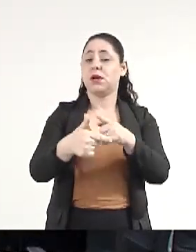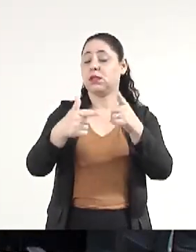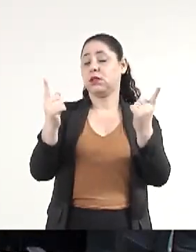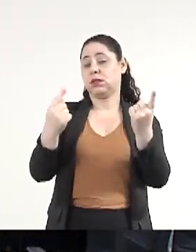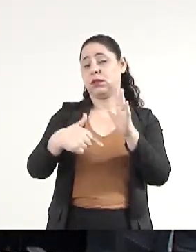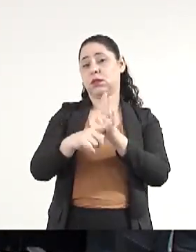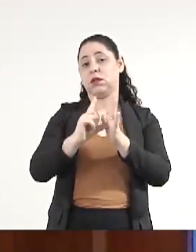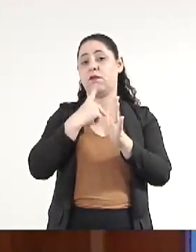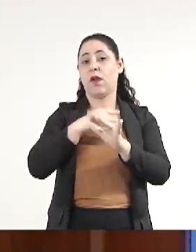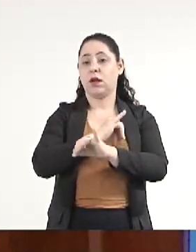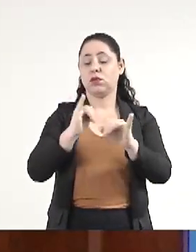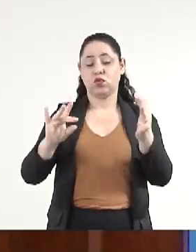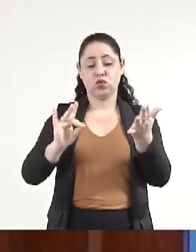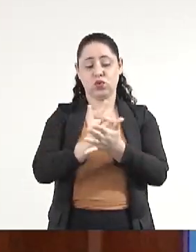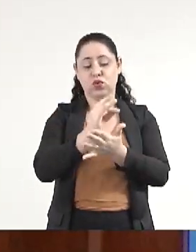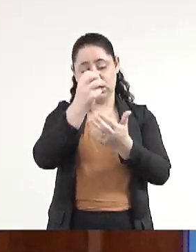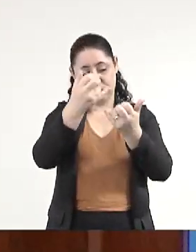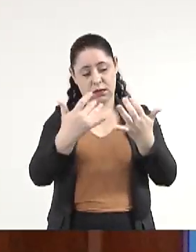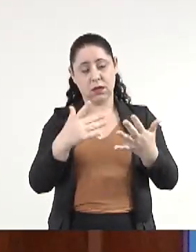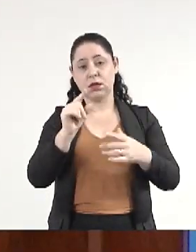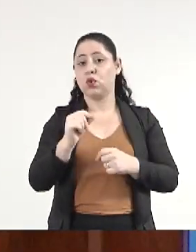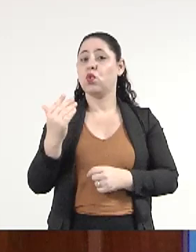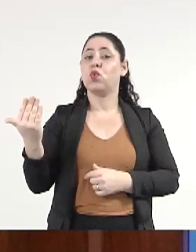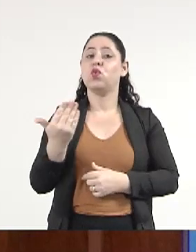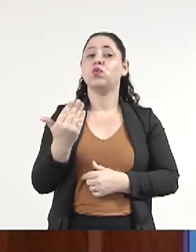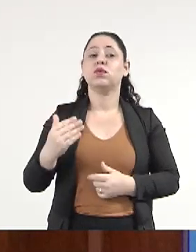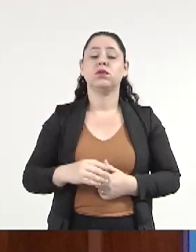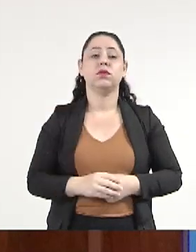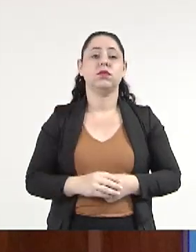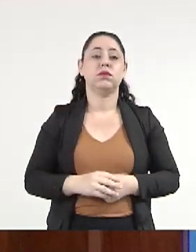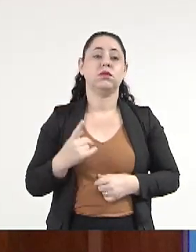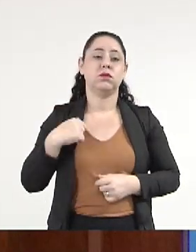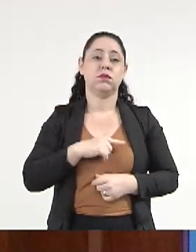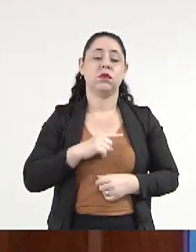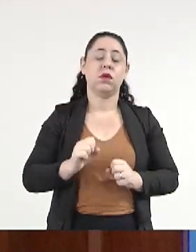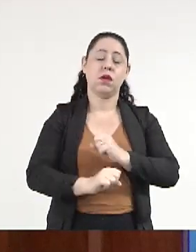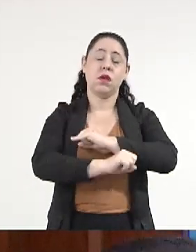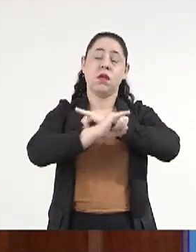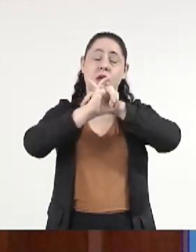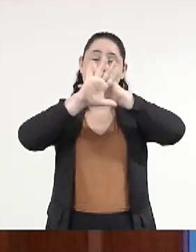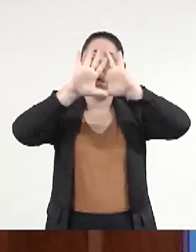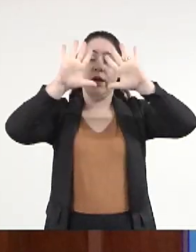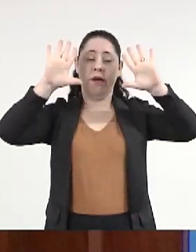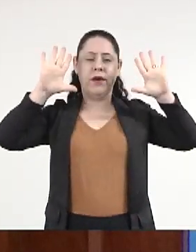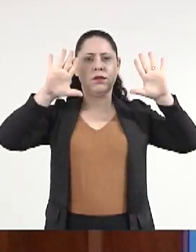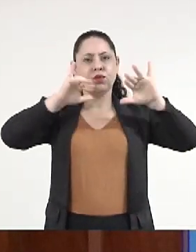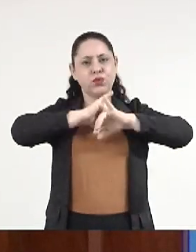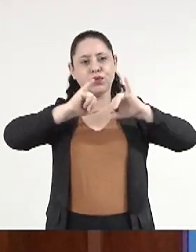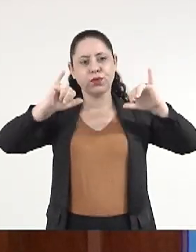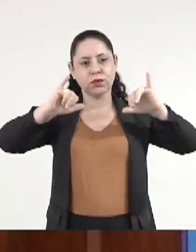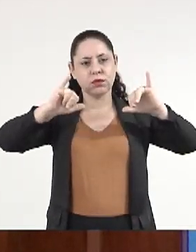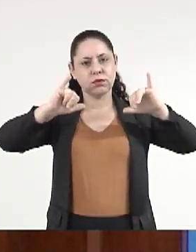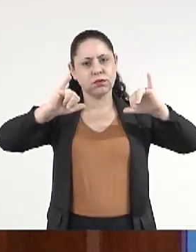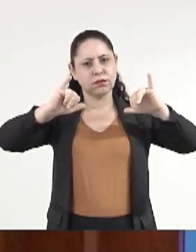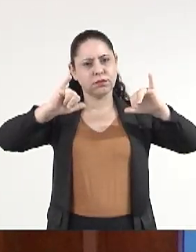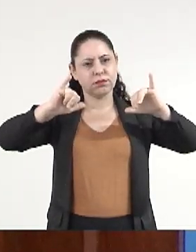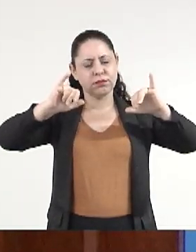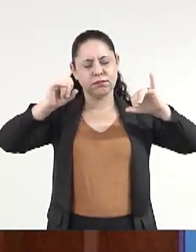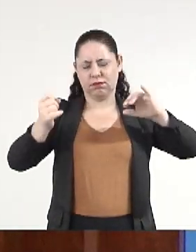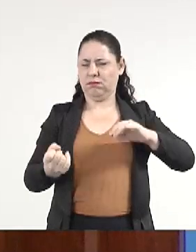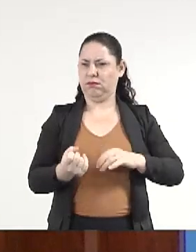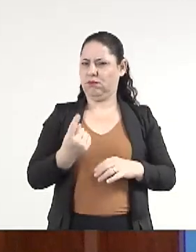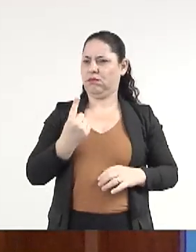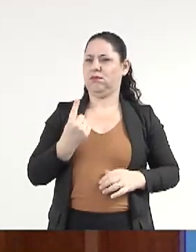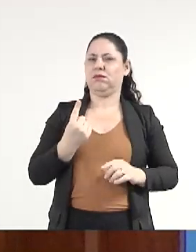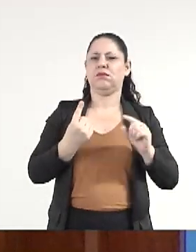antes eu quero aqui fazer um registro que hoje nós acordamos aqui com uma notícia um tanto quanto